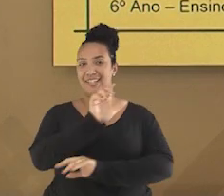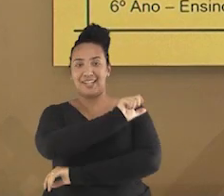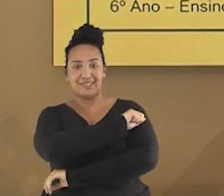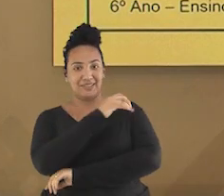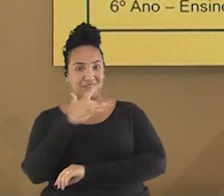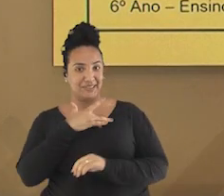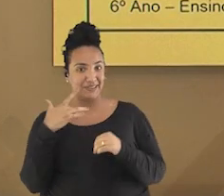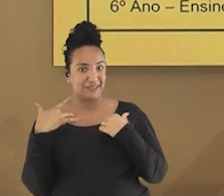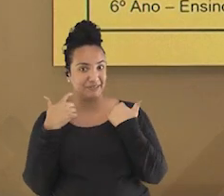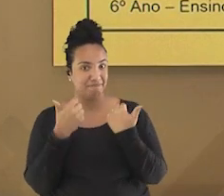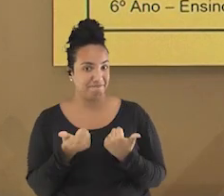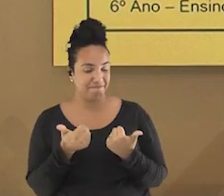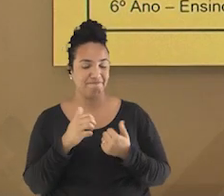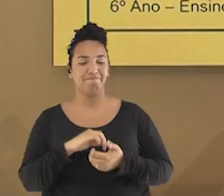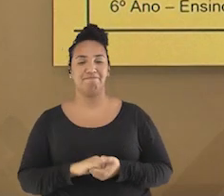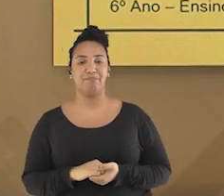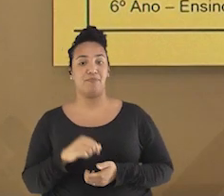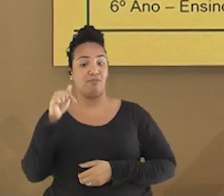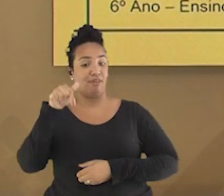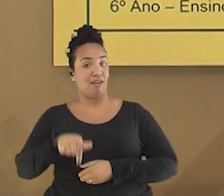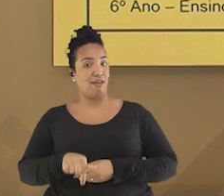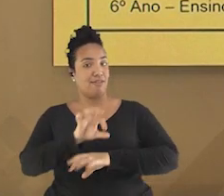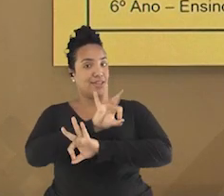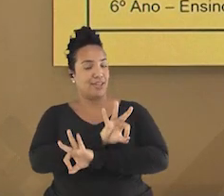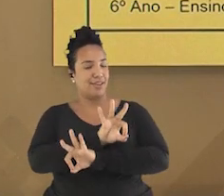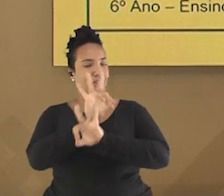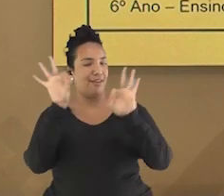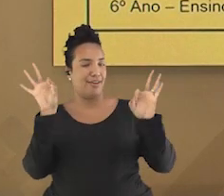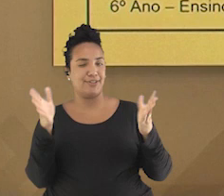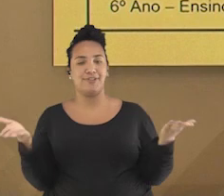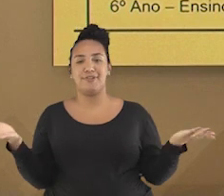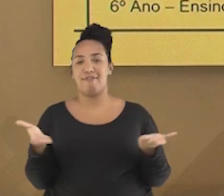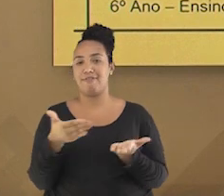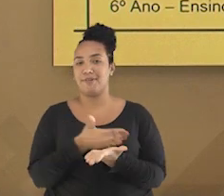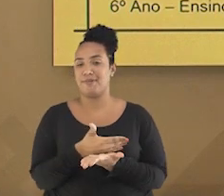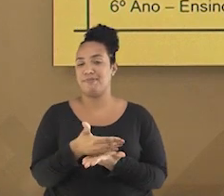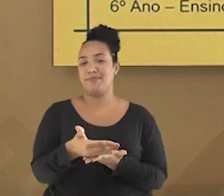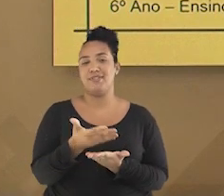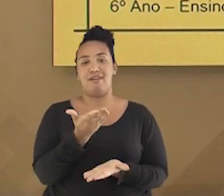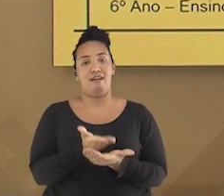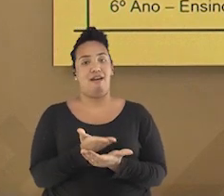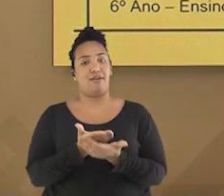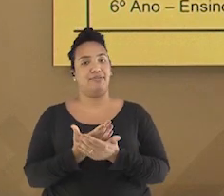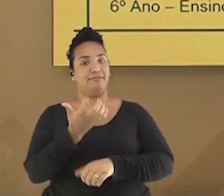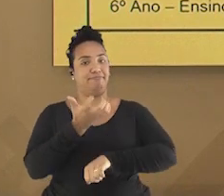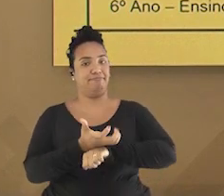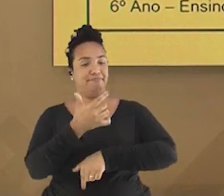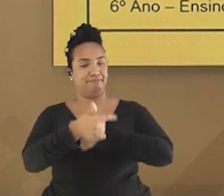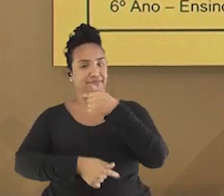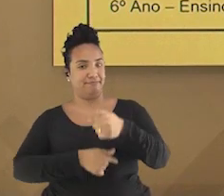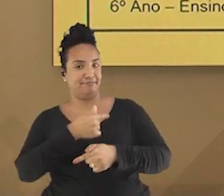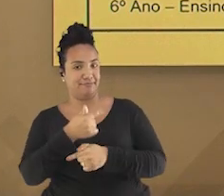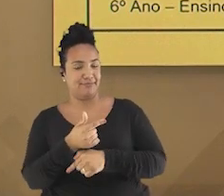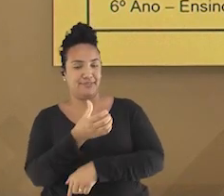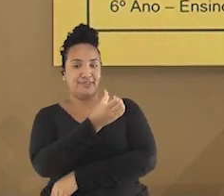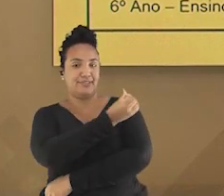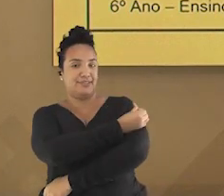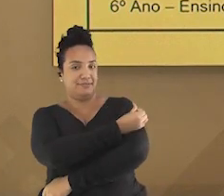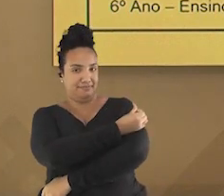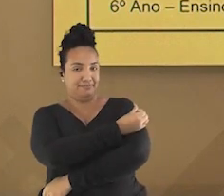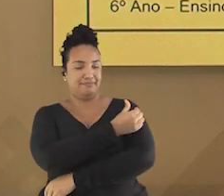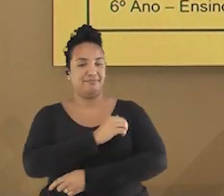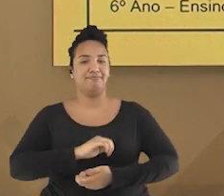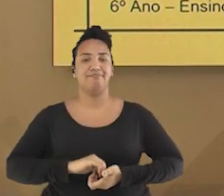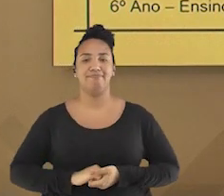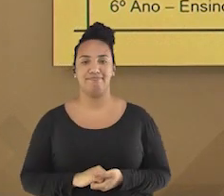estudantes, tudo bem com vocês? Por aqui está tudo ótimo, pois estamos começando mais uma aula de Geografia para o 6º